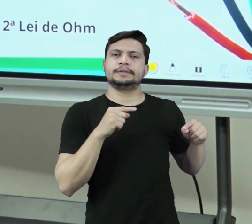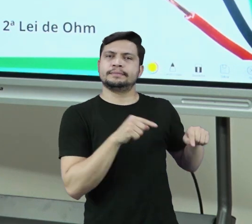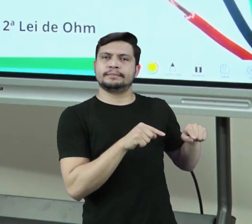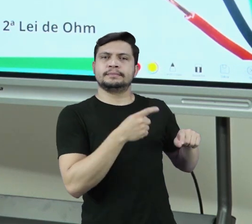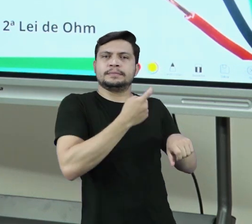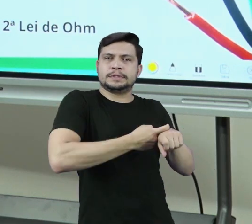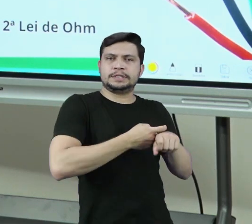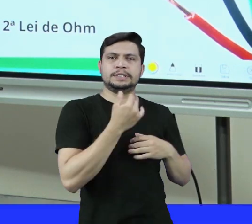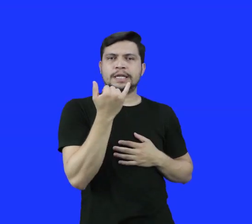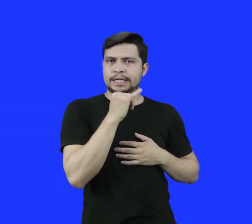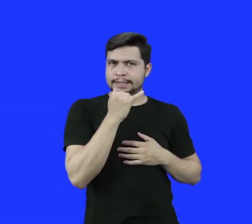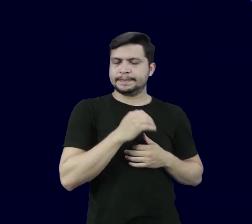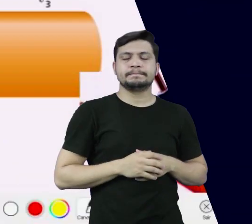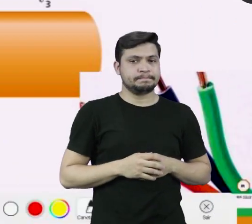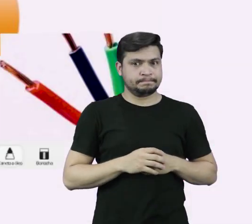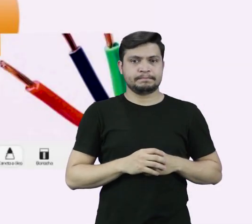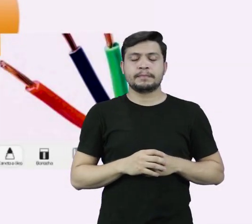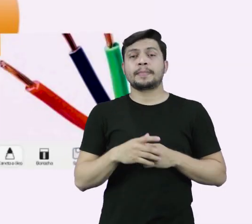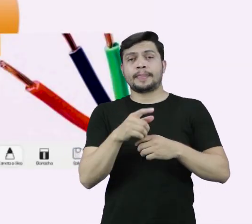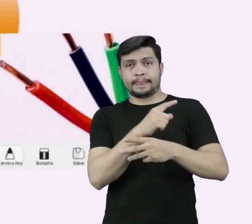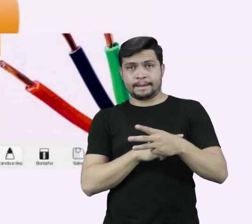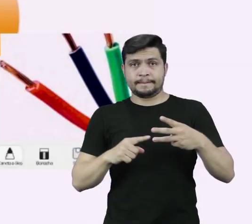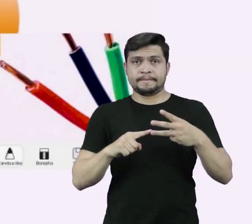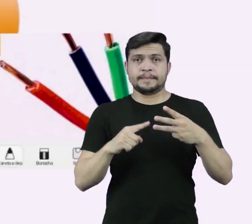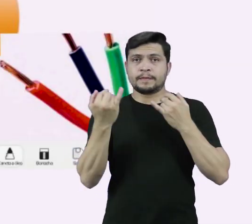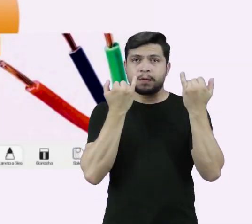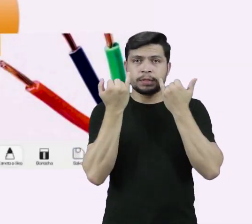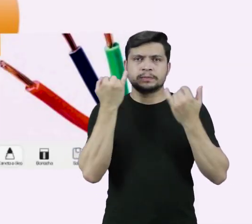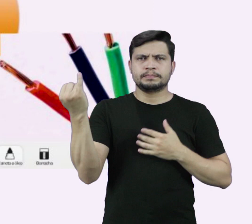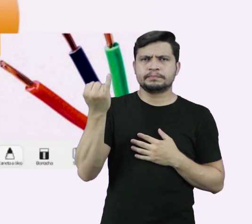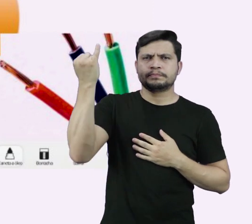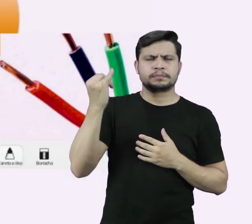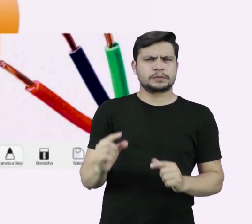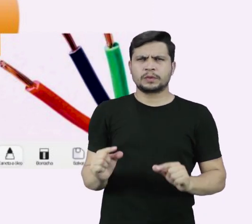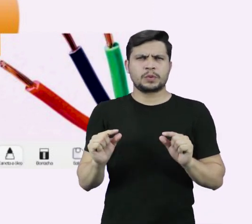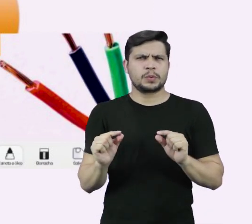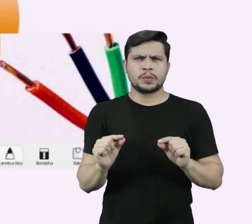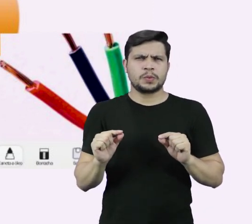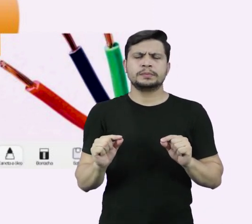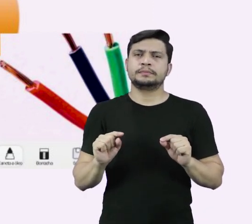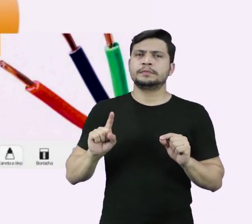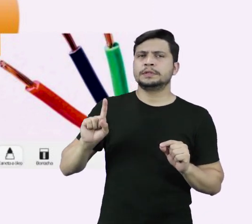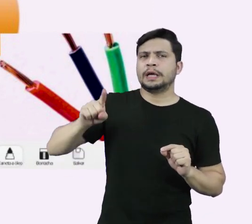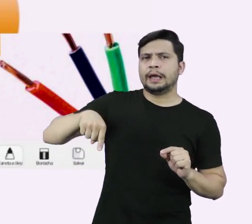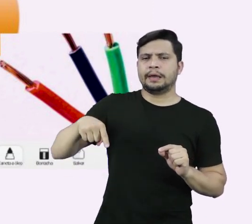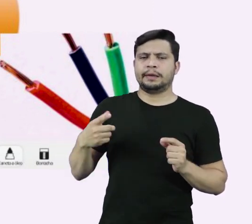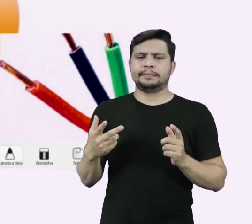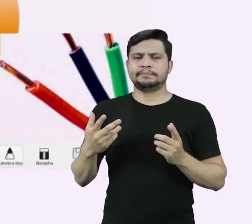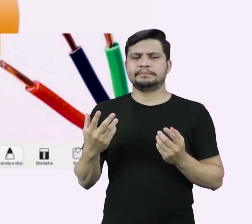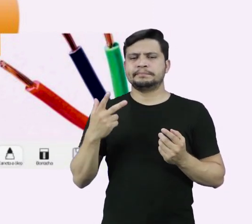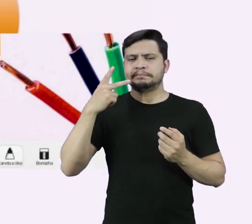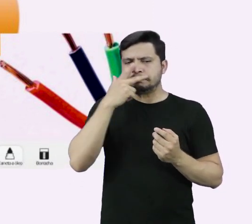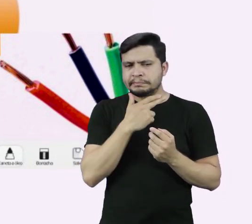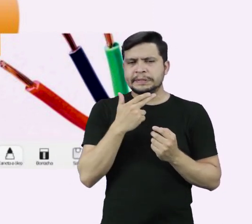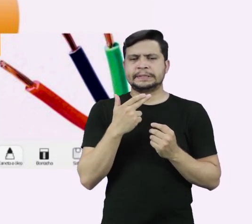no caso, ele encontrou também uma informação importante a respeito da resistência, no caso, que seria uma